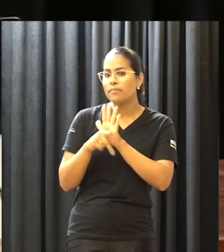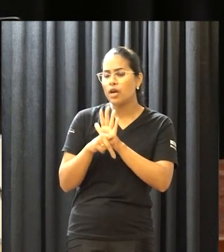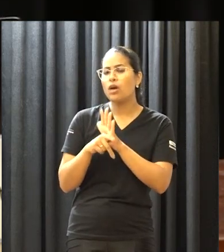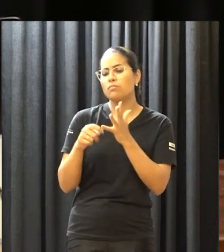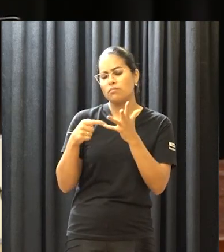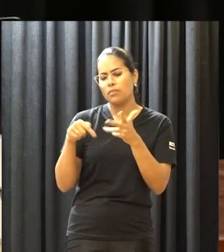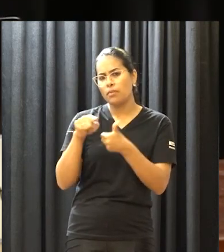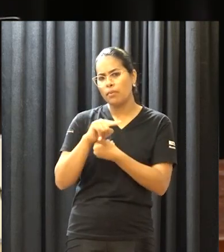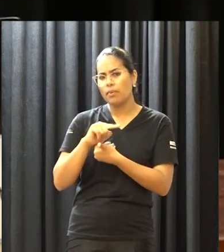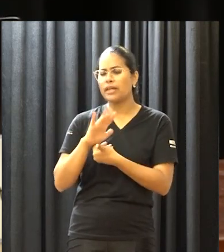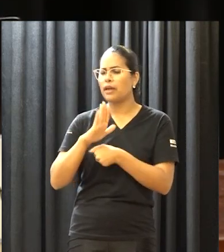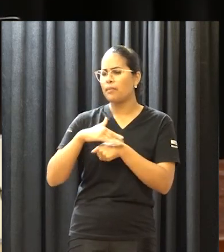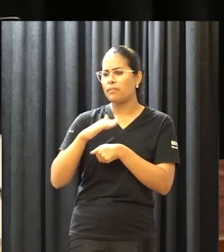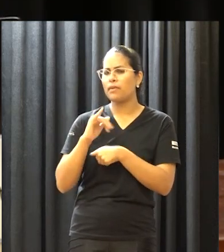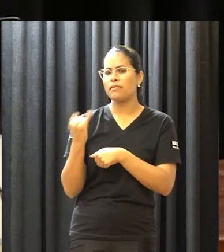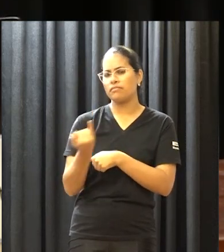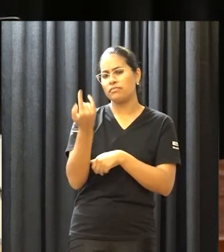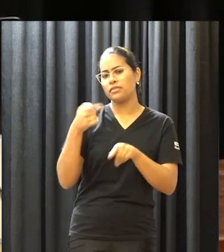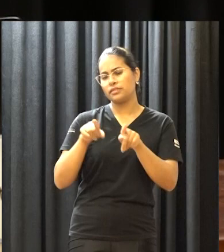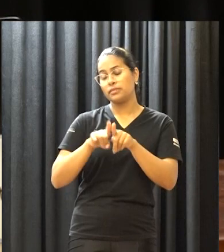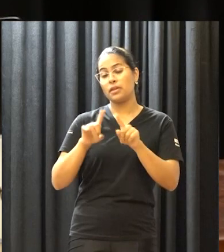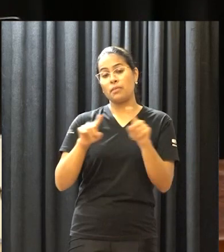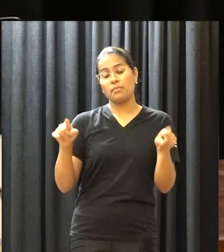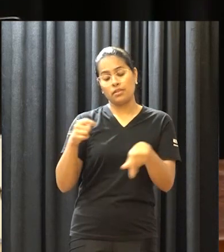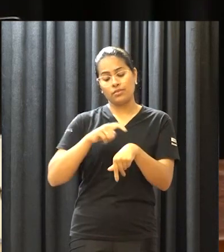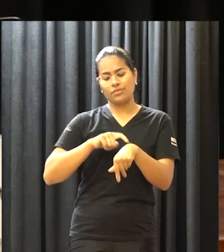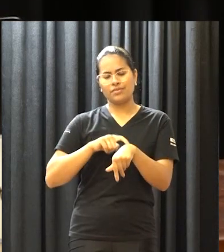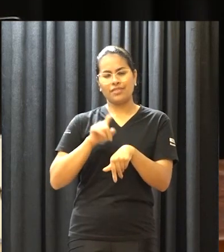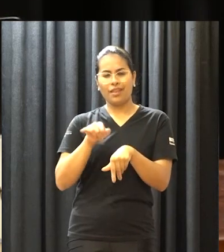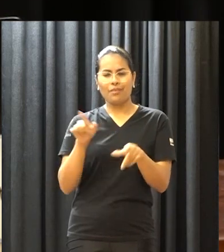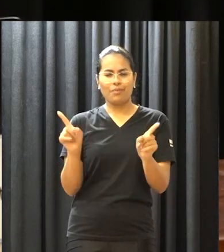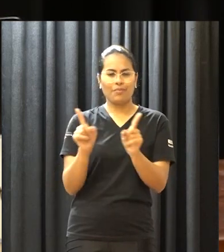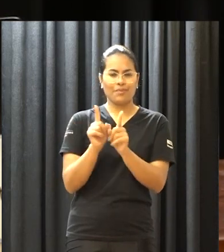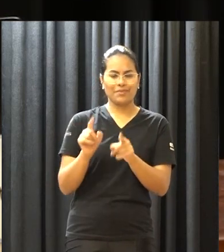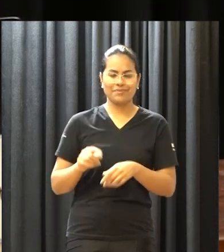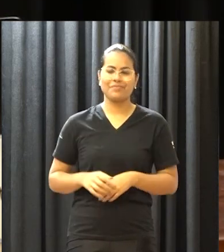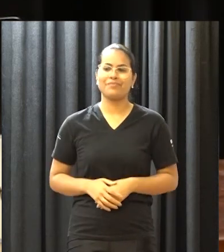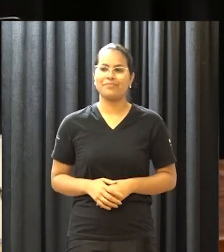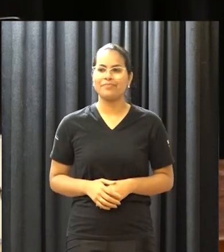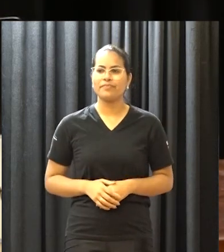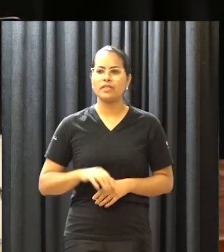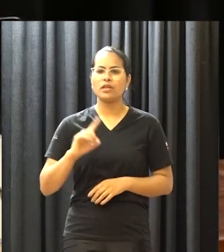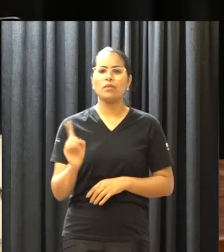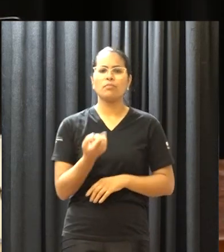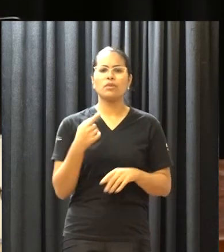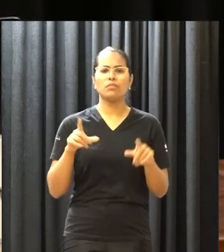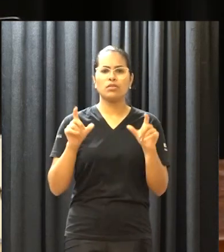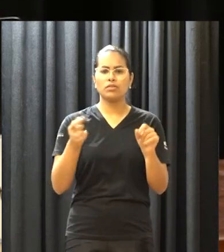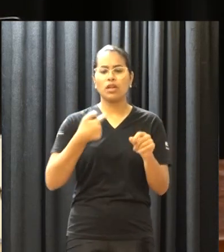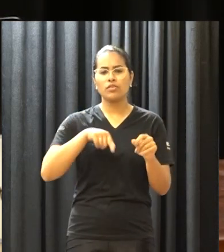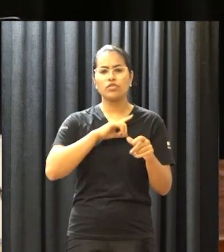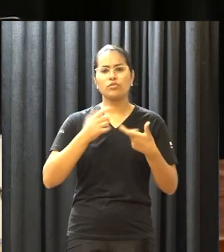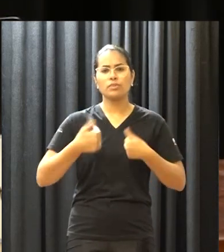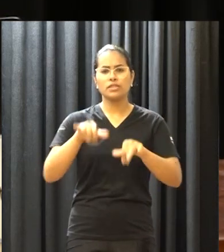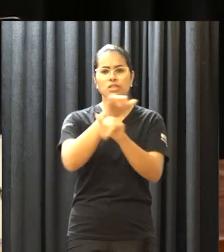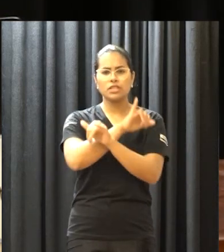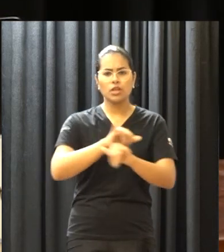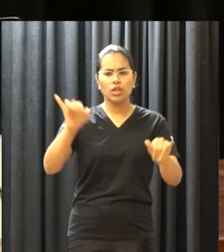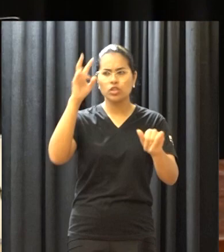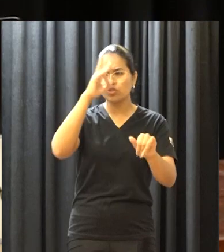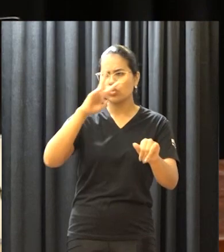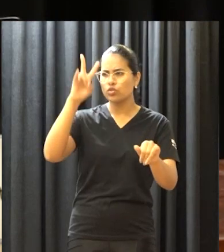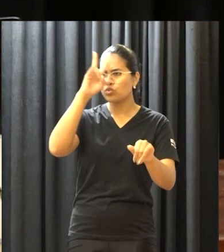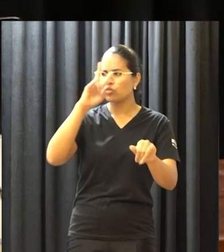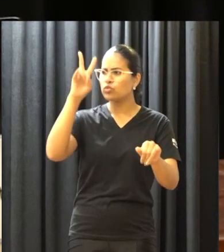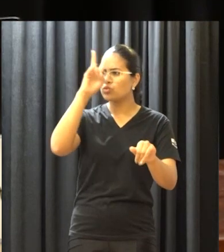importantes. Aqui a gente tem um tempo delimitado. Primeiro ponto, precisamos contar outras histórias sobre a